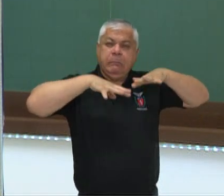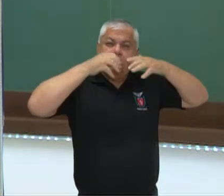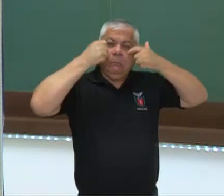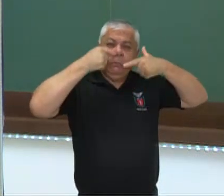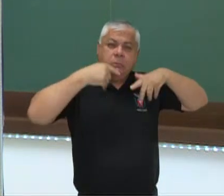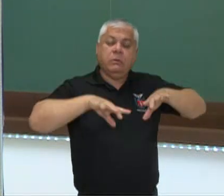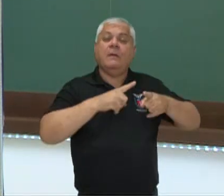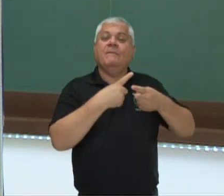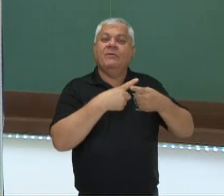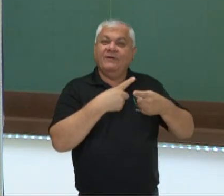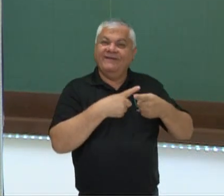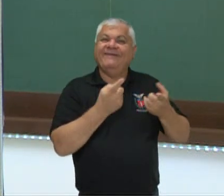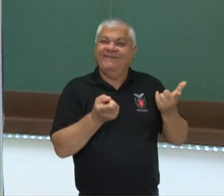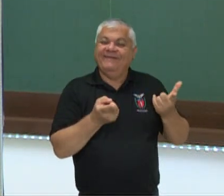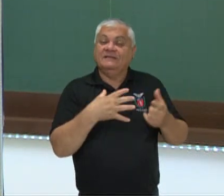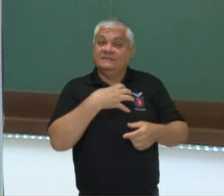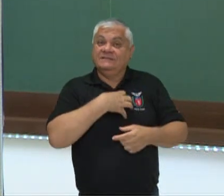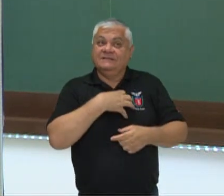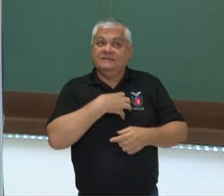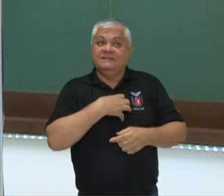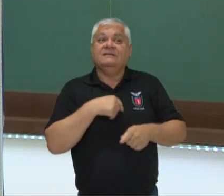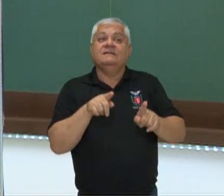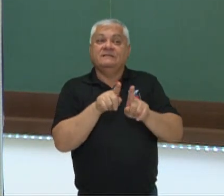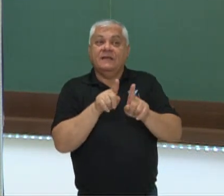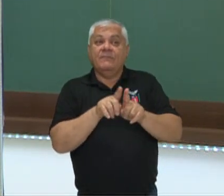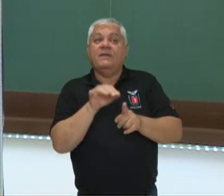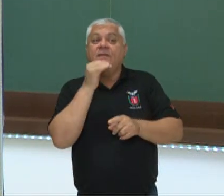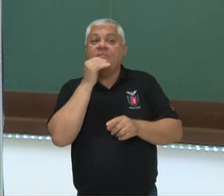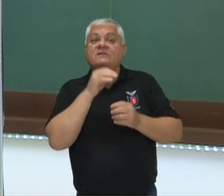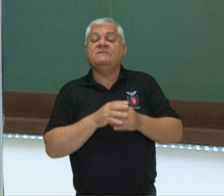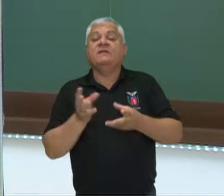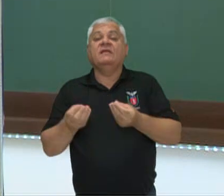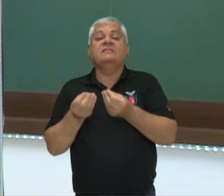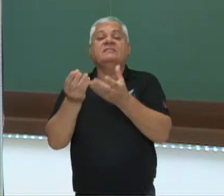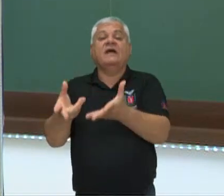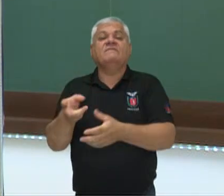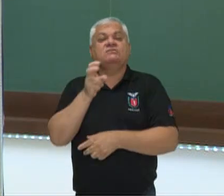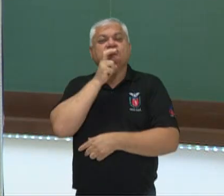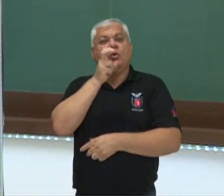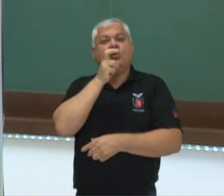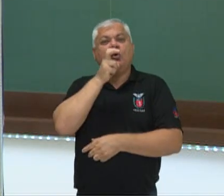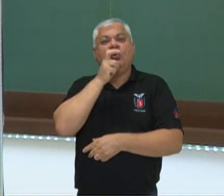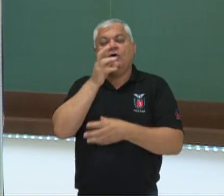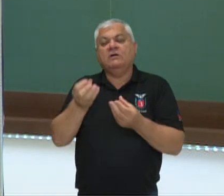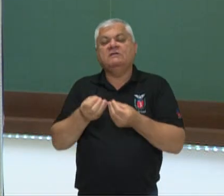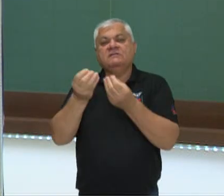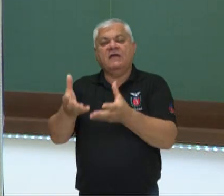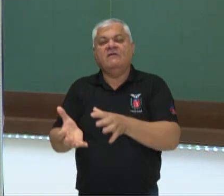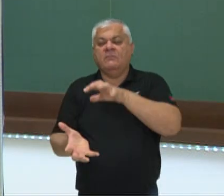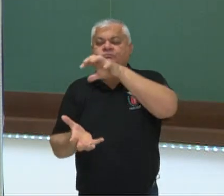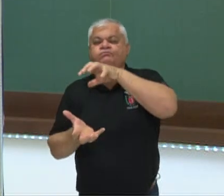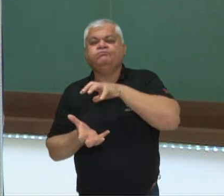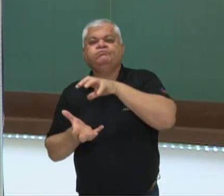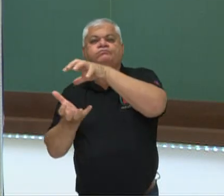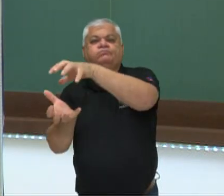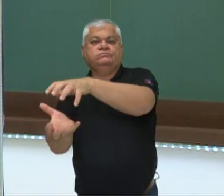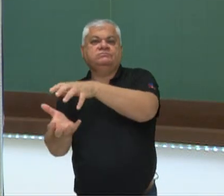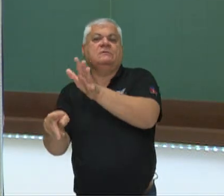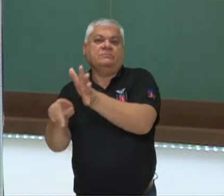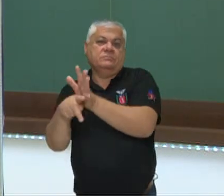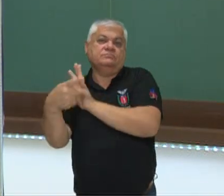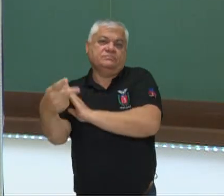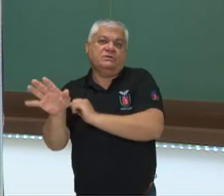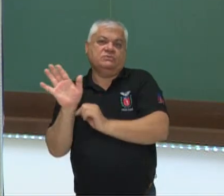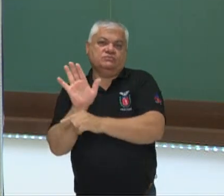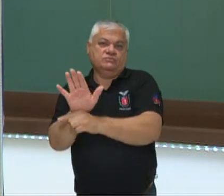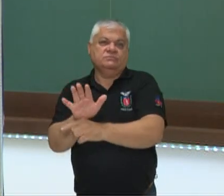tristes empanavam, né? E a metonímia, entrega dos socorros, ou seja, de um kit de primeiros socorros, né? A parte pelo